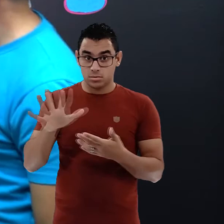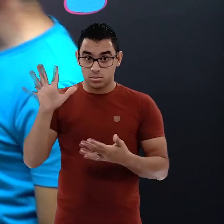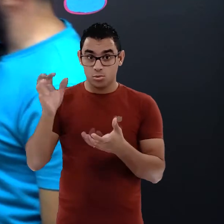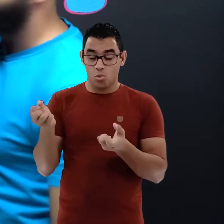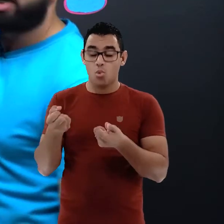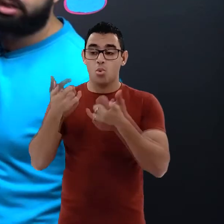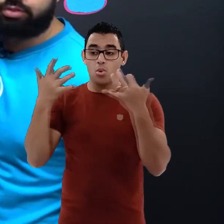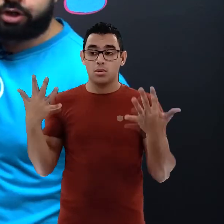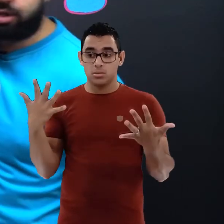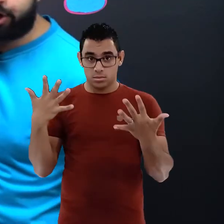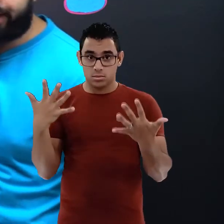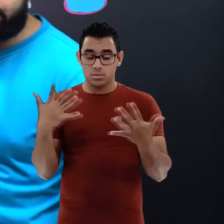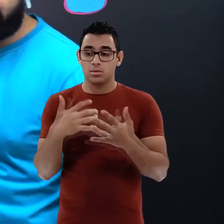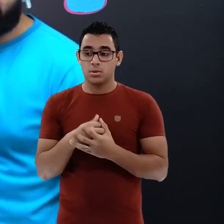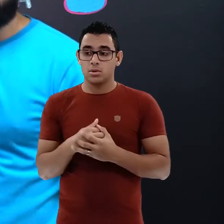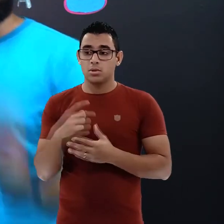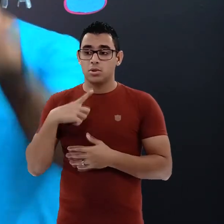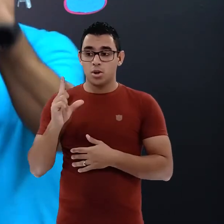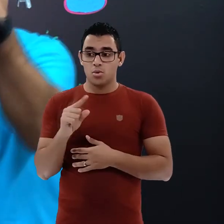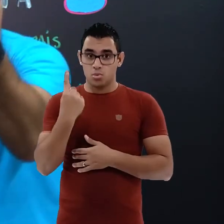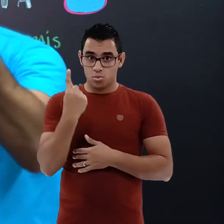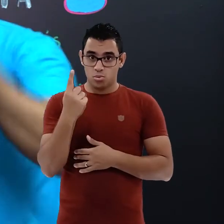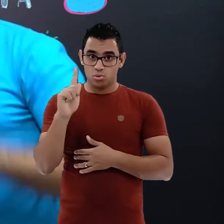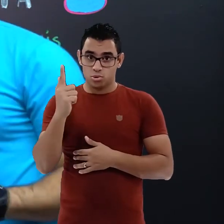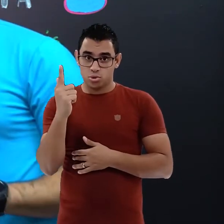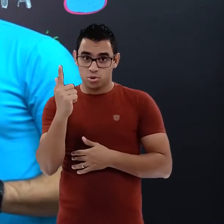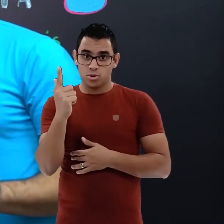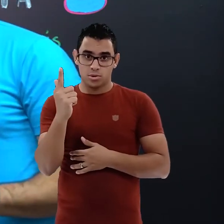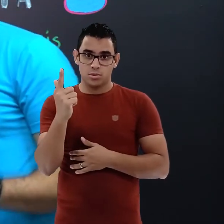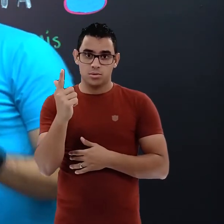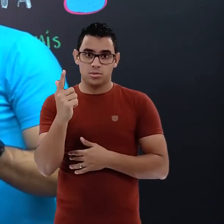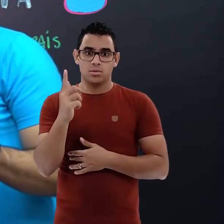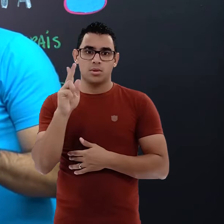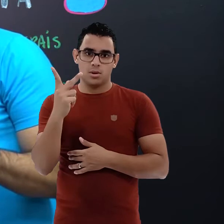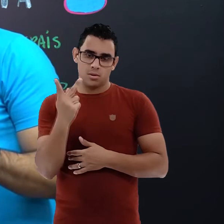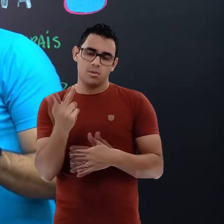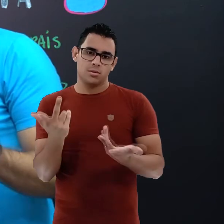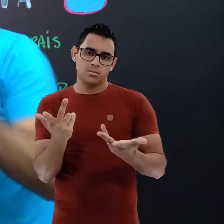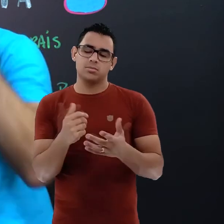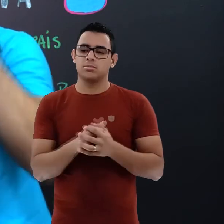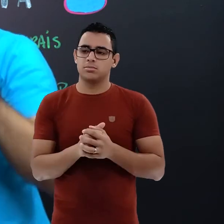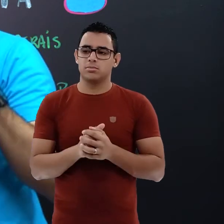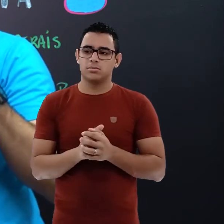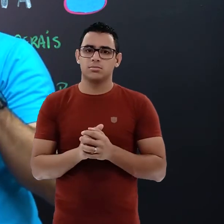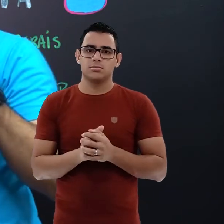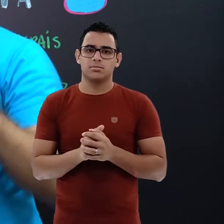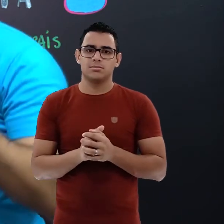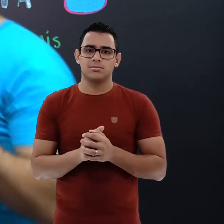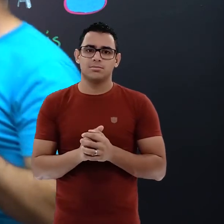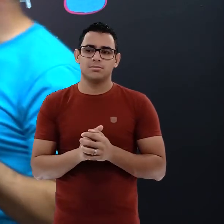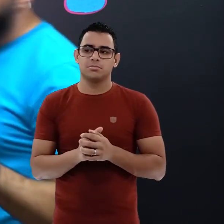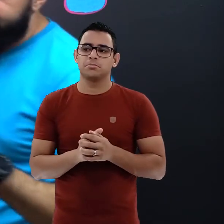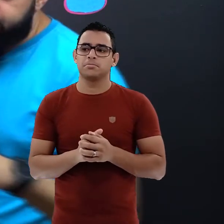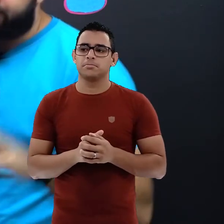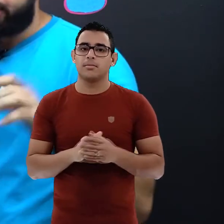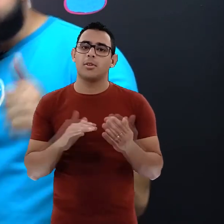essa quantidade de átomos de hidrogênio, eu tenho 1 grama de hidrogênio. Sacou a ideia? A gente já trabalhou isso, a gente